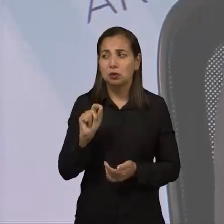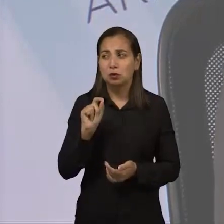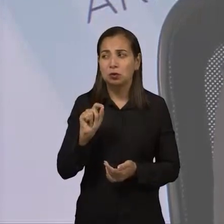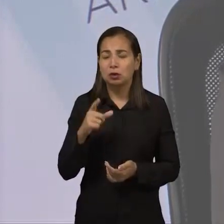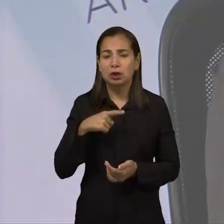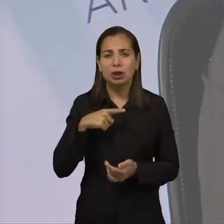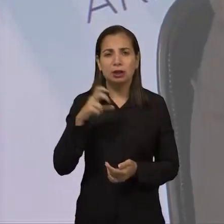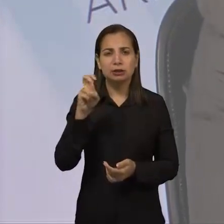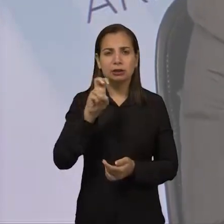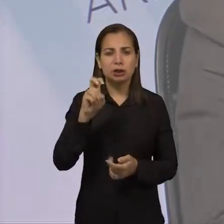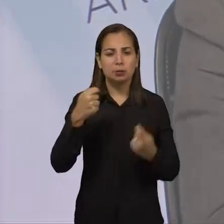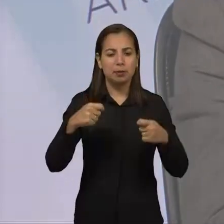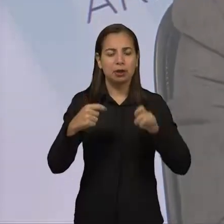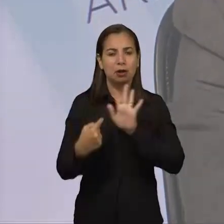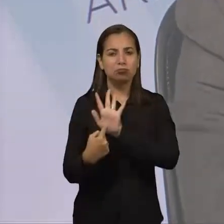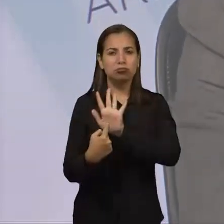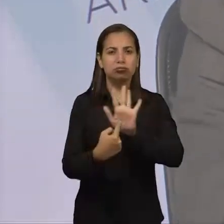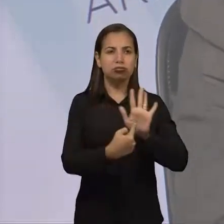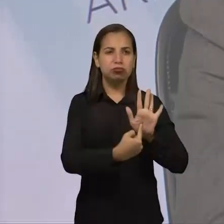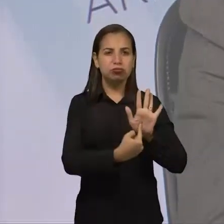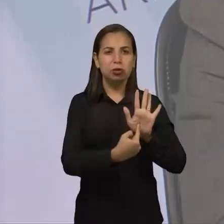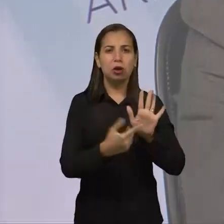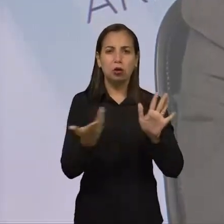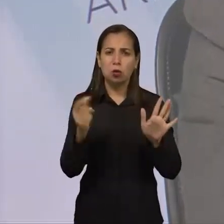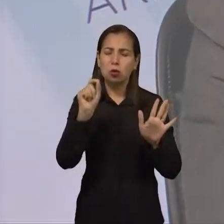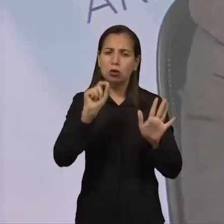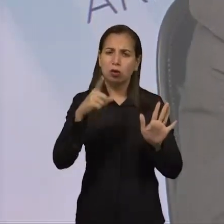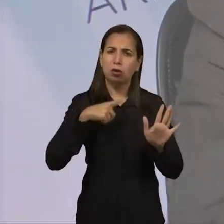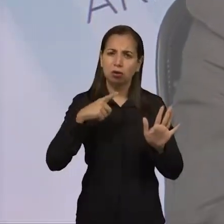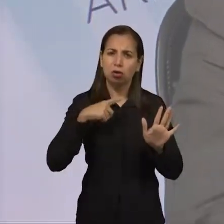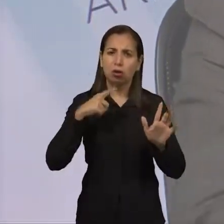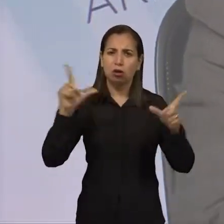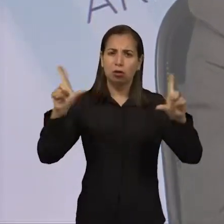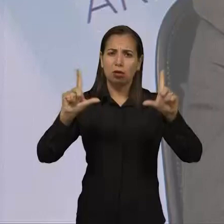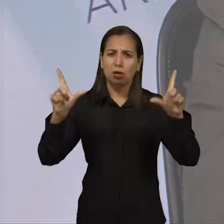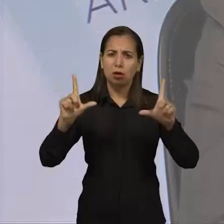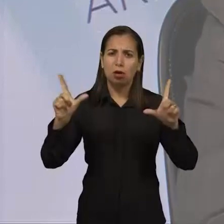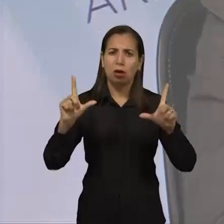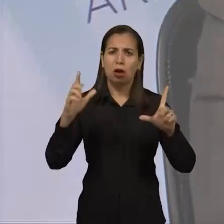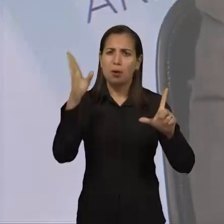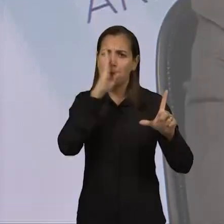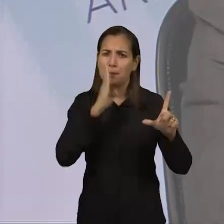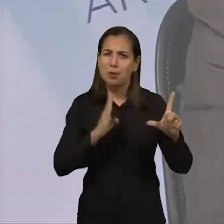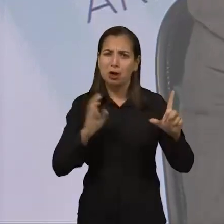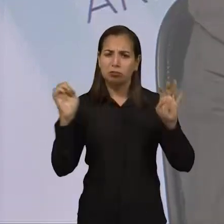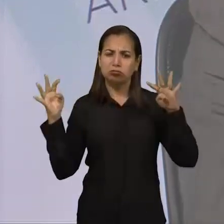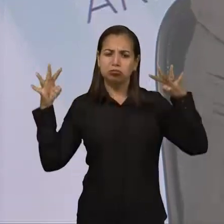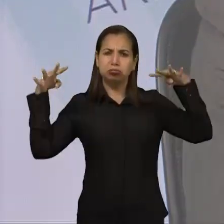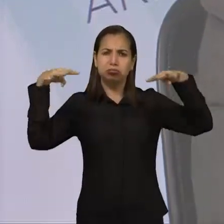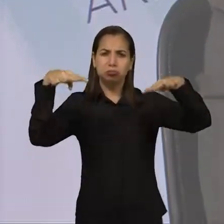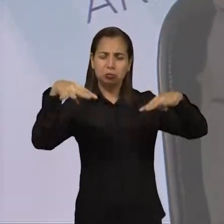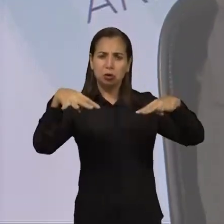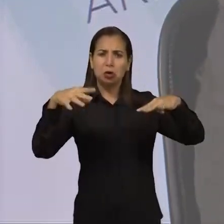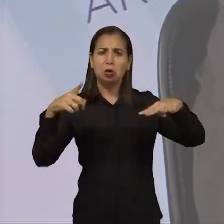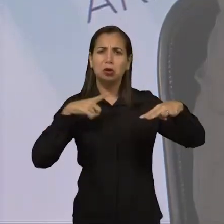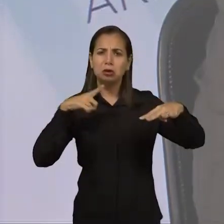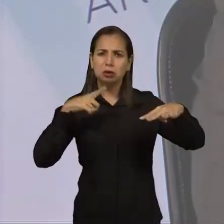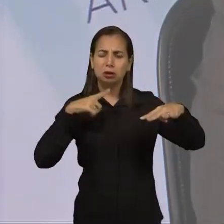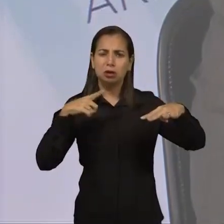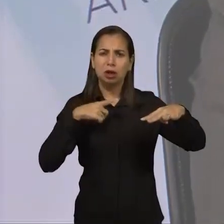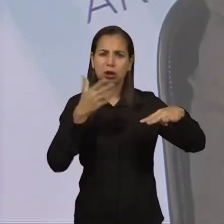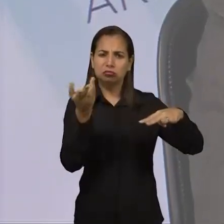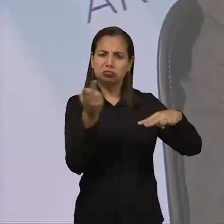fama. Então, está sendo transmitida na TV para todo o Brasil, com transmissão da Globo News, a sessão do